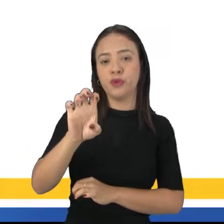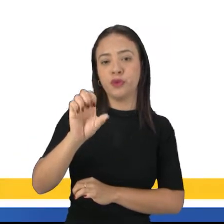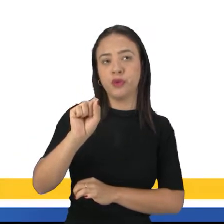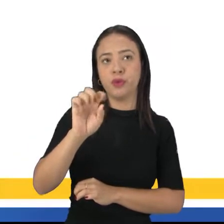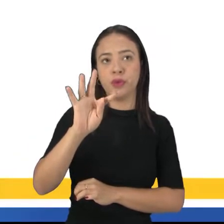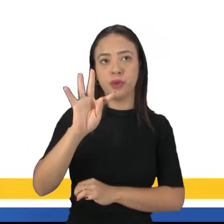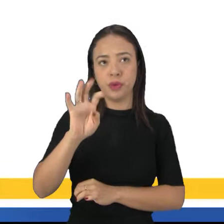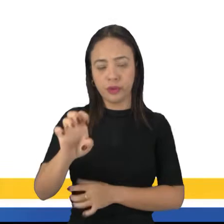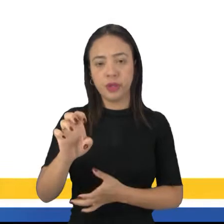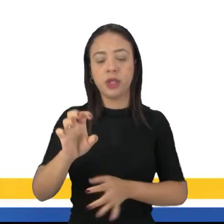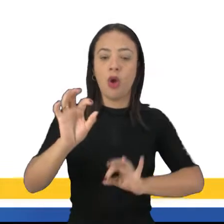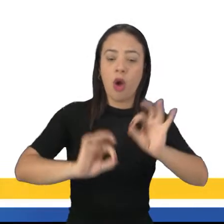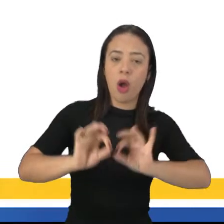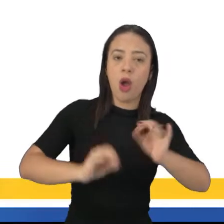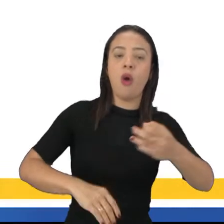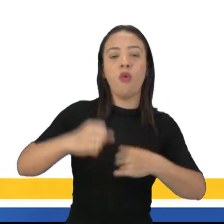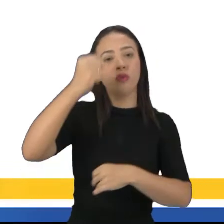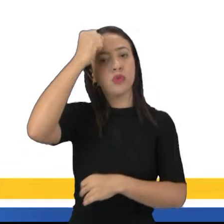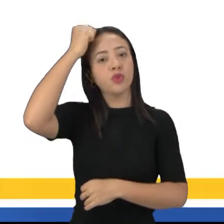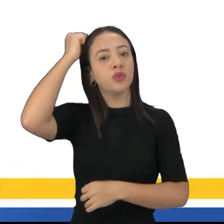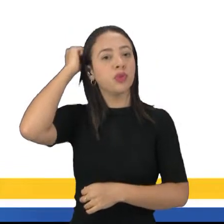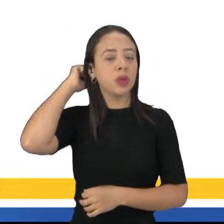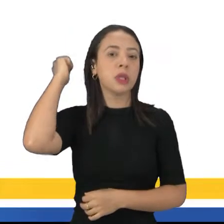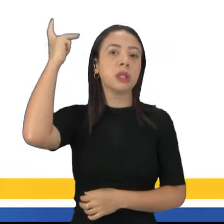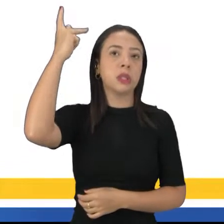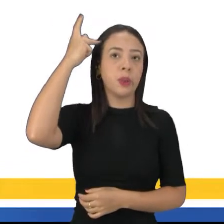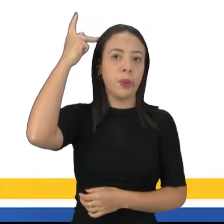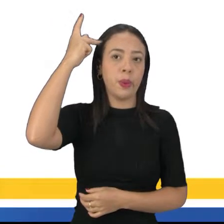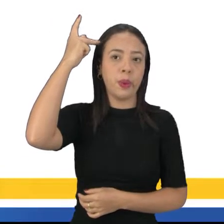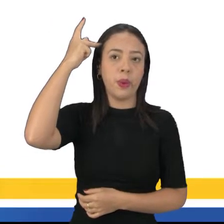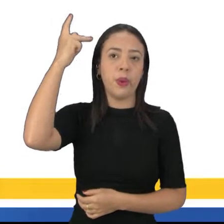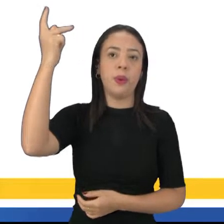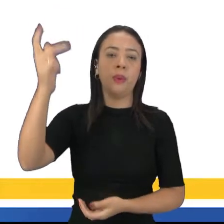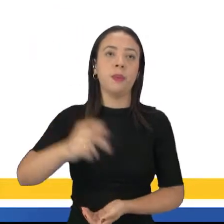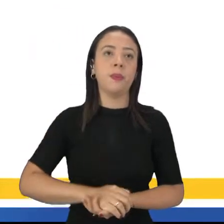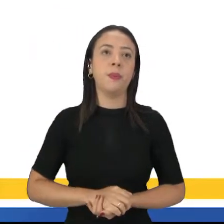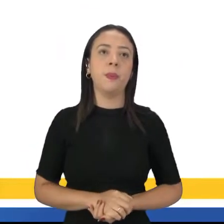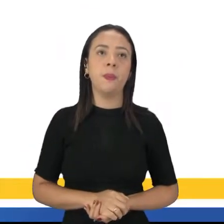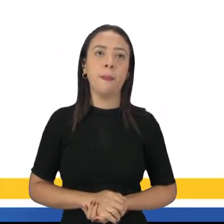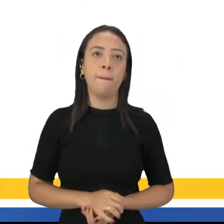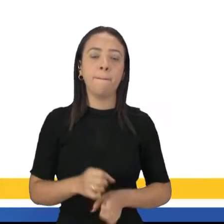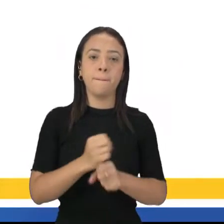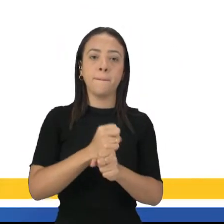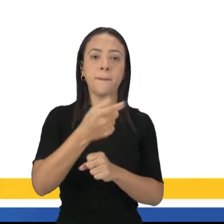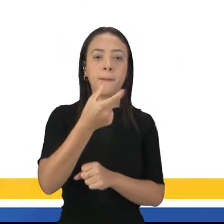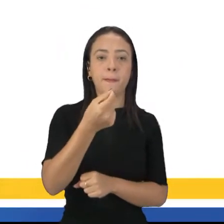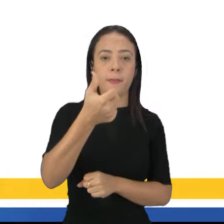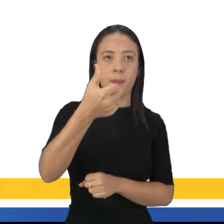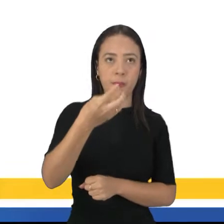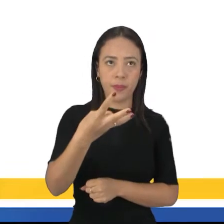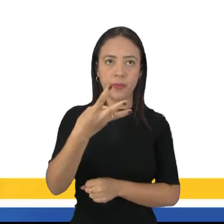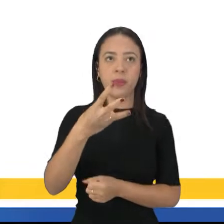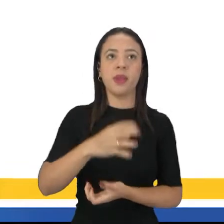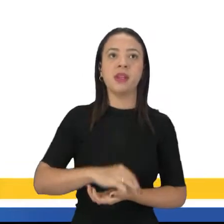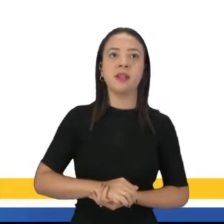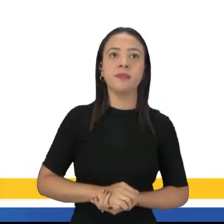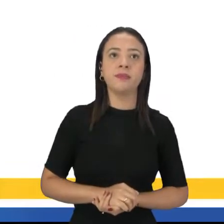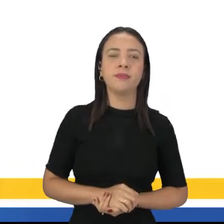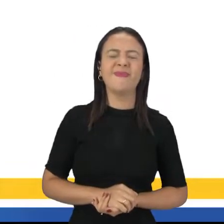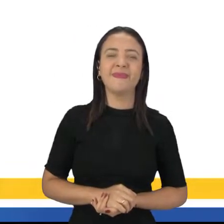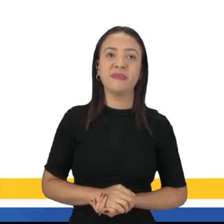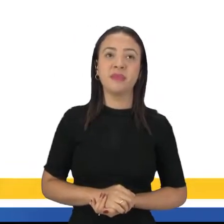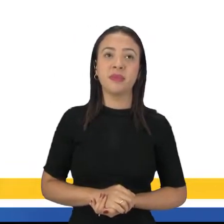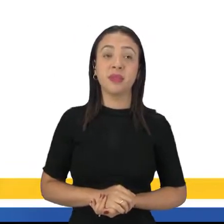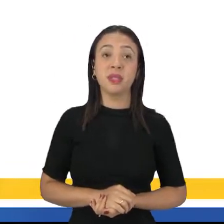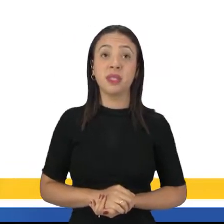o vestibular da USP, tá? São Paulo, Universidade de São Paulo. Em 2013, ela pediu assim: